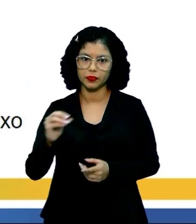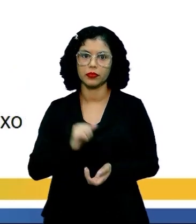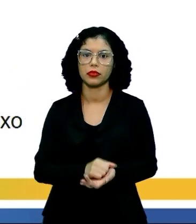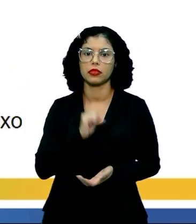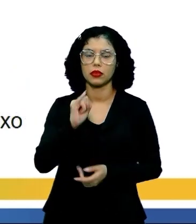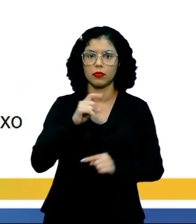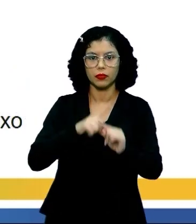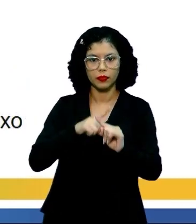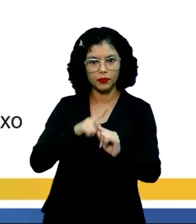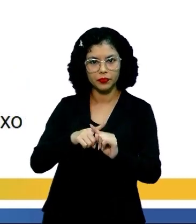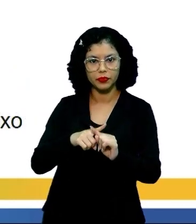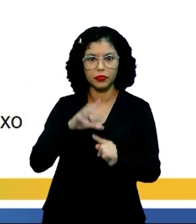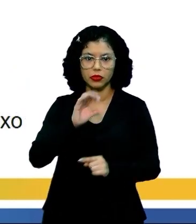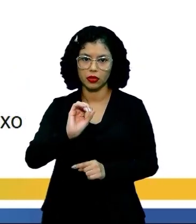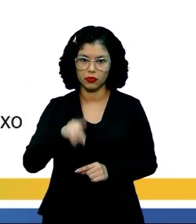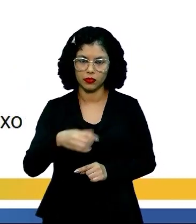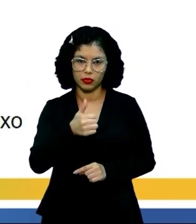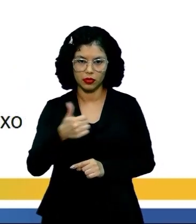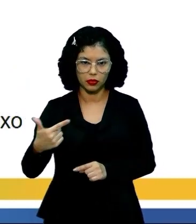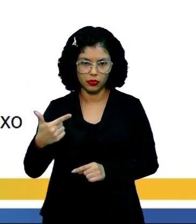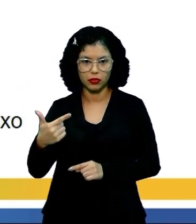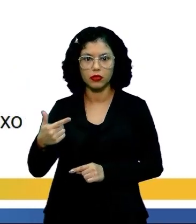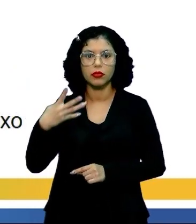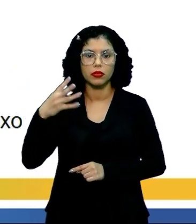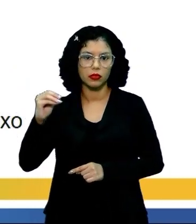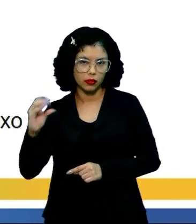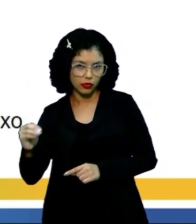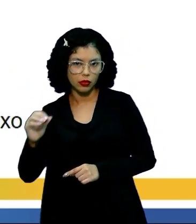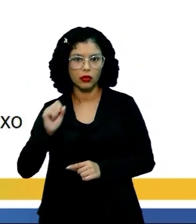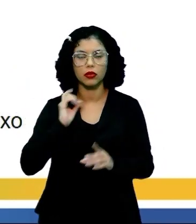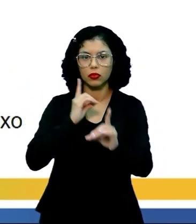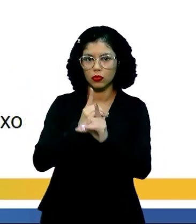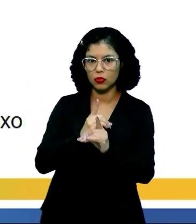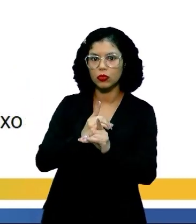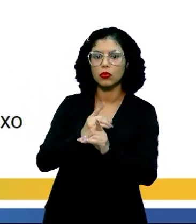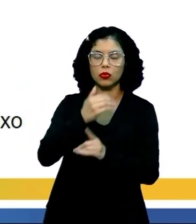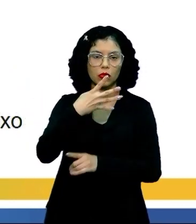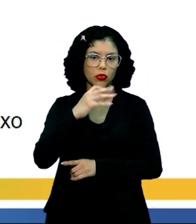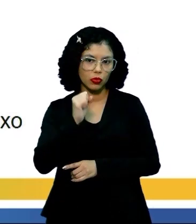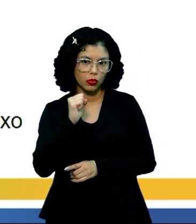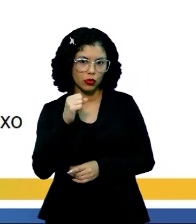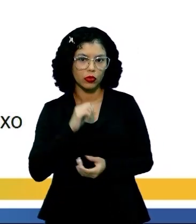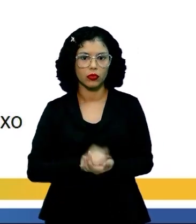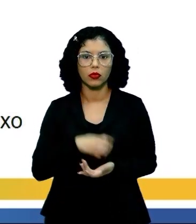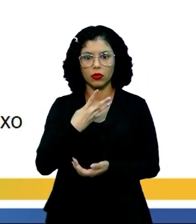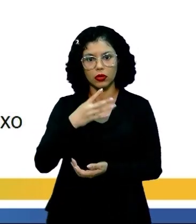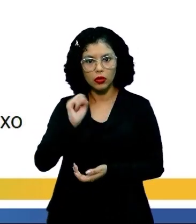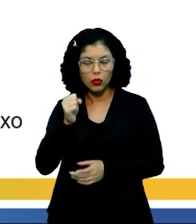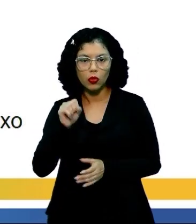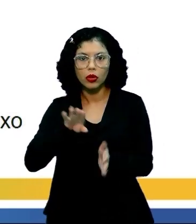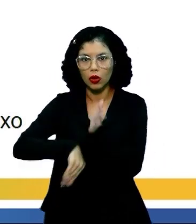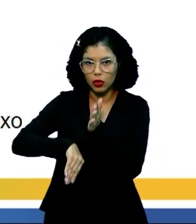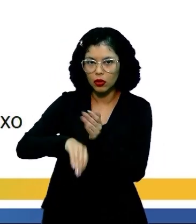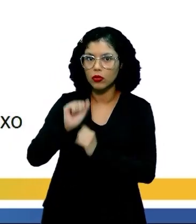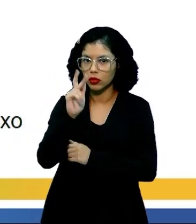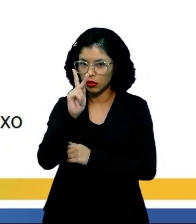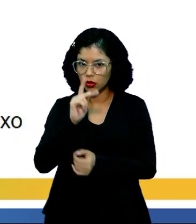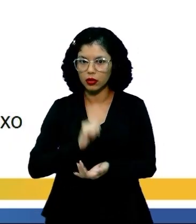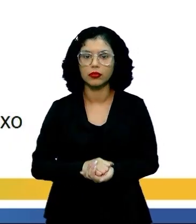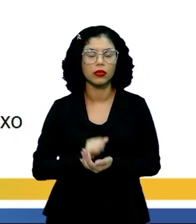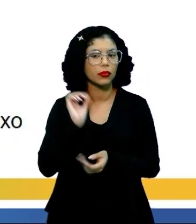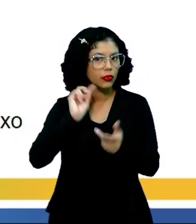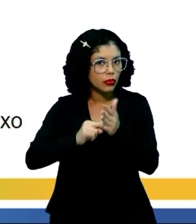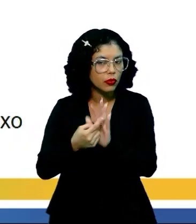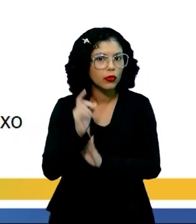Se multiplicarmos 0,12 vezes 400, eu encontro 48. 48 é o desconto, correto? O